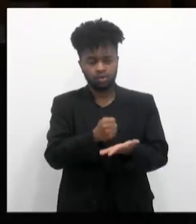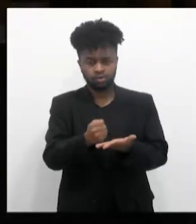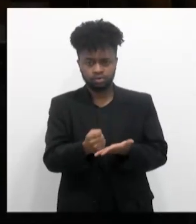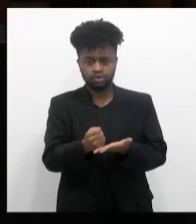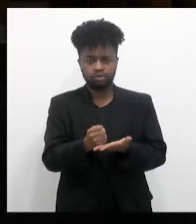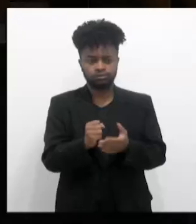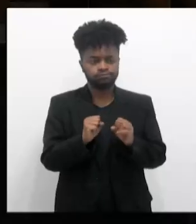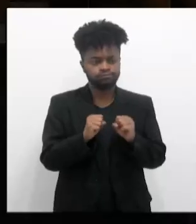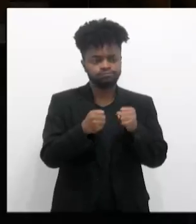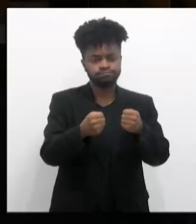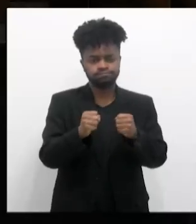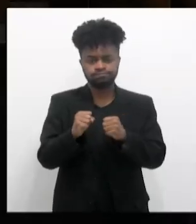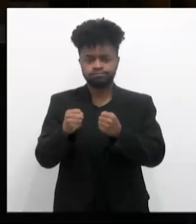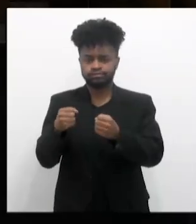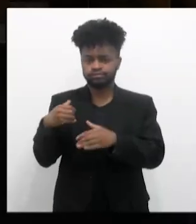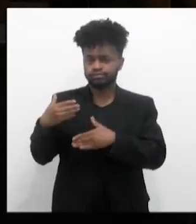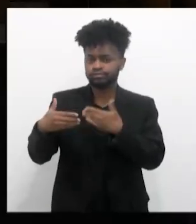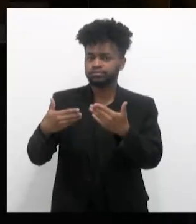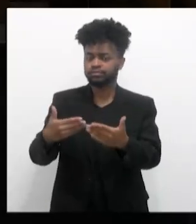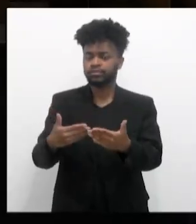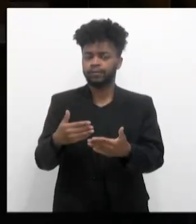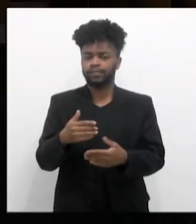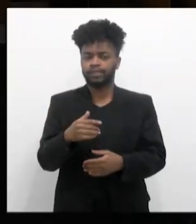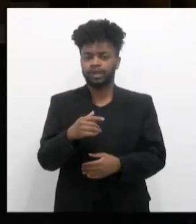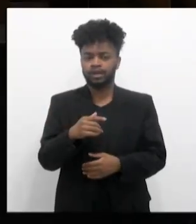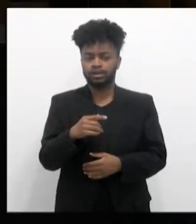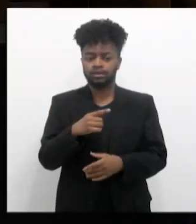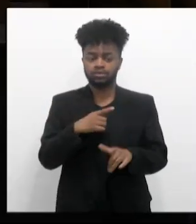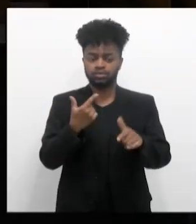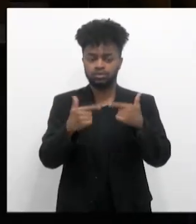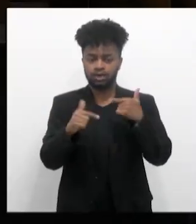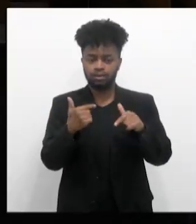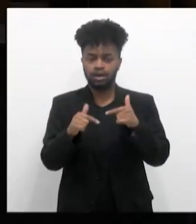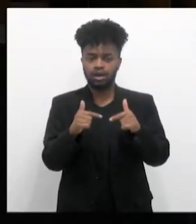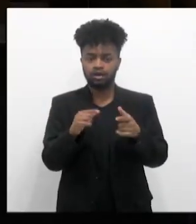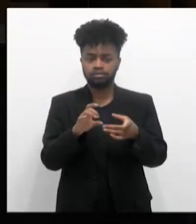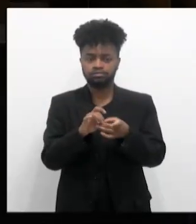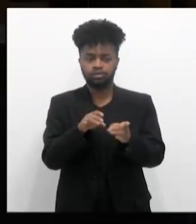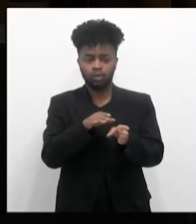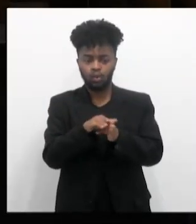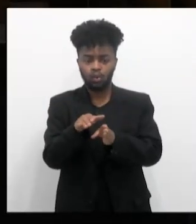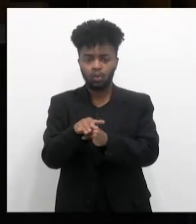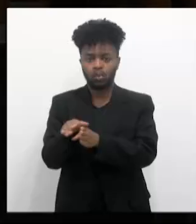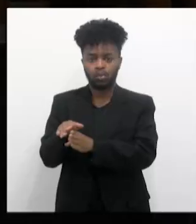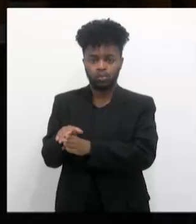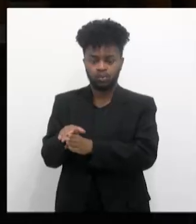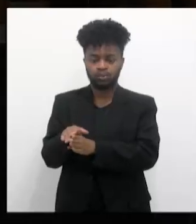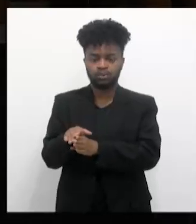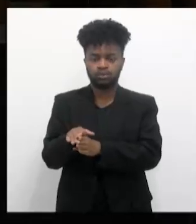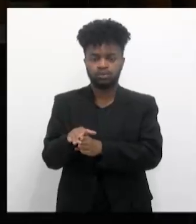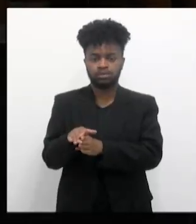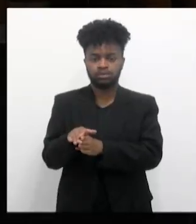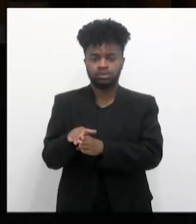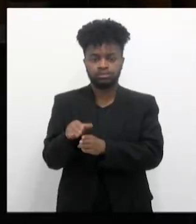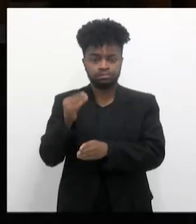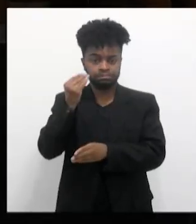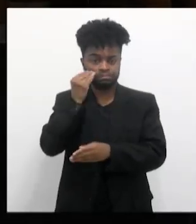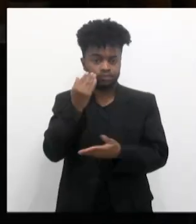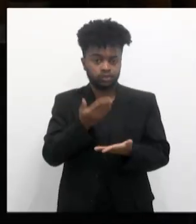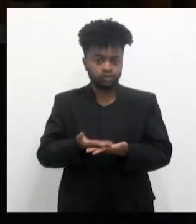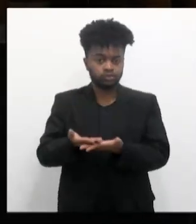e está em andamento um trabalho de consultoria para